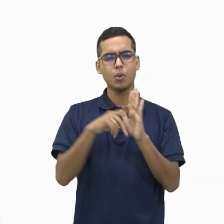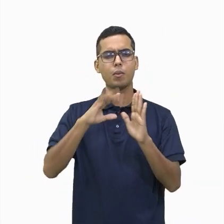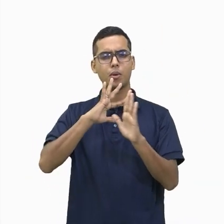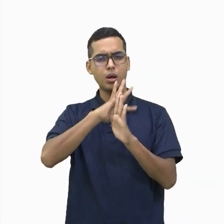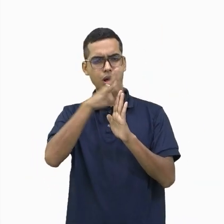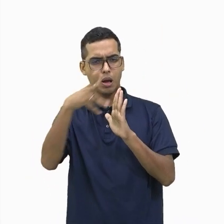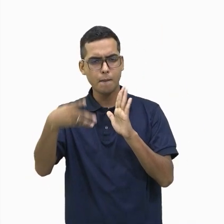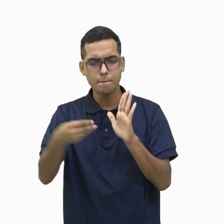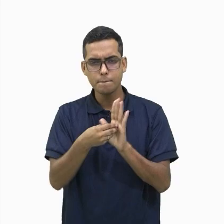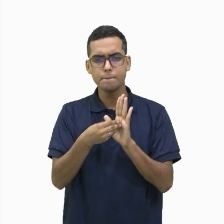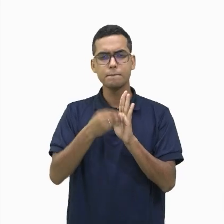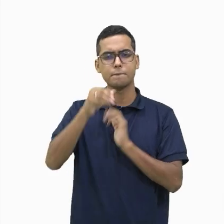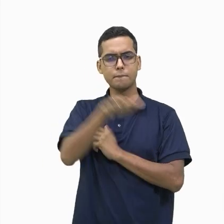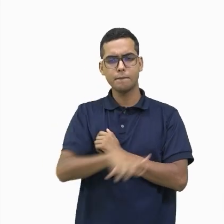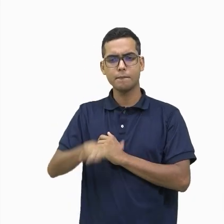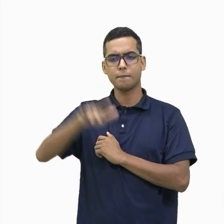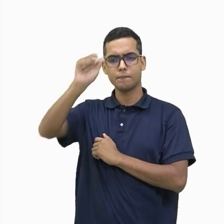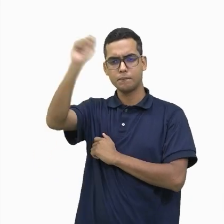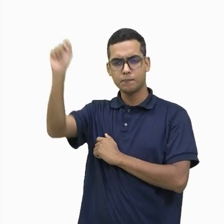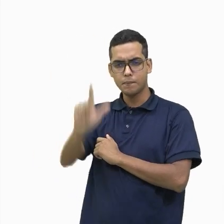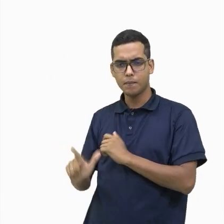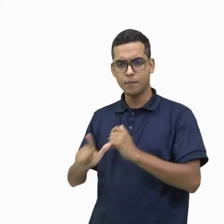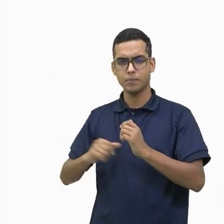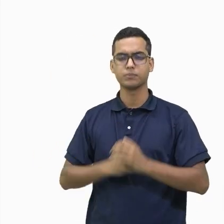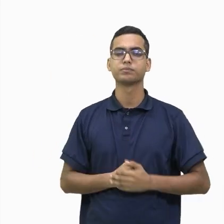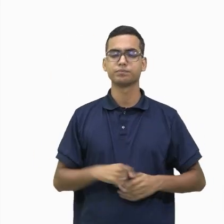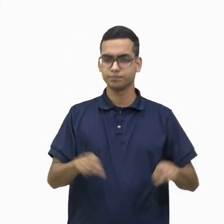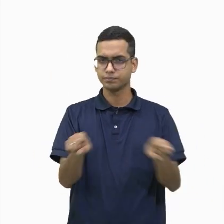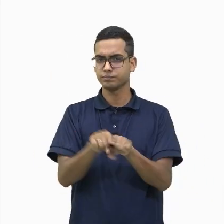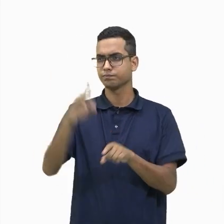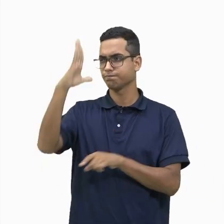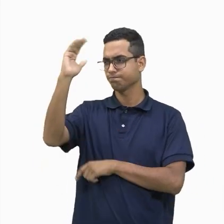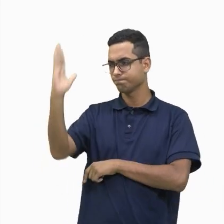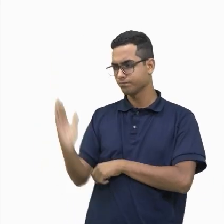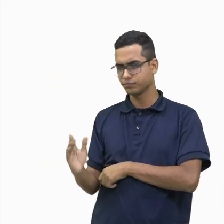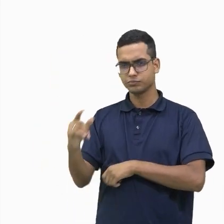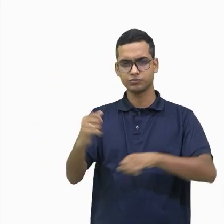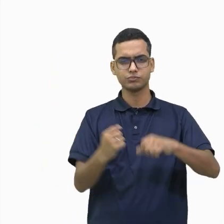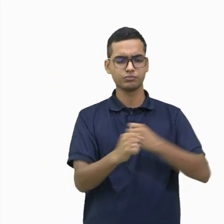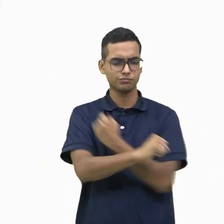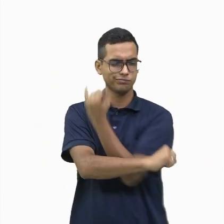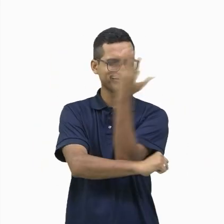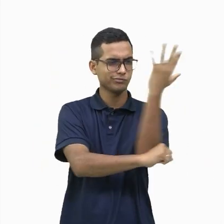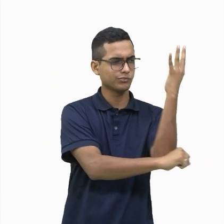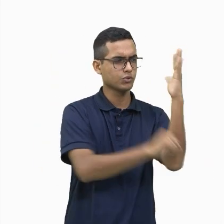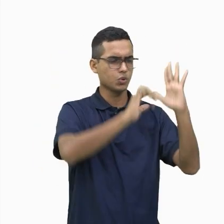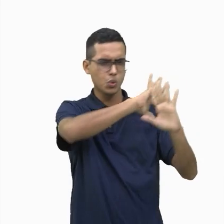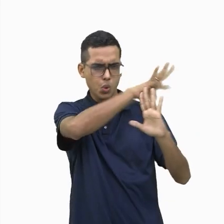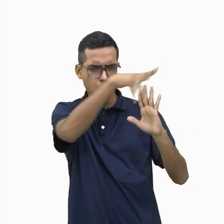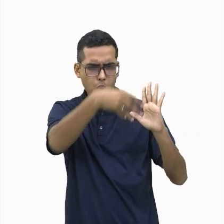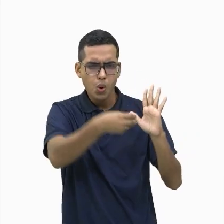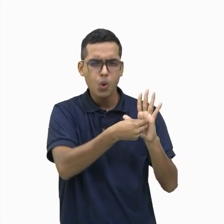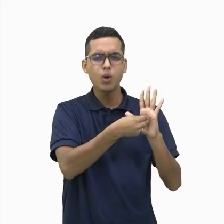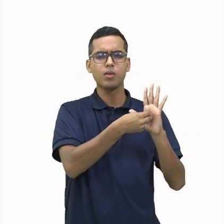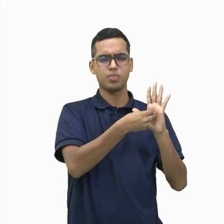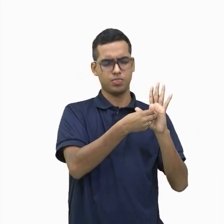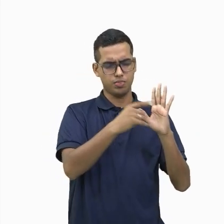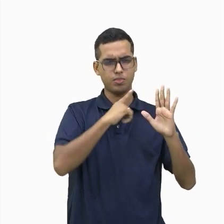né? Que é a parte litorânea que também, assim como a gente tem a floresta amazônica, né? Que acaba tendo ali uma